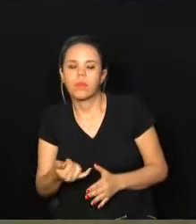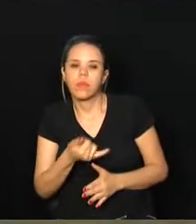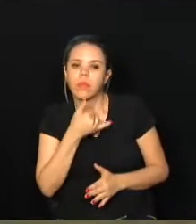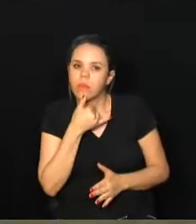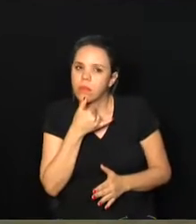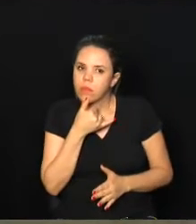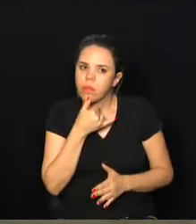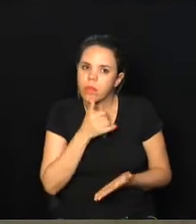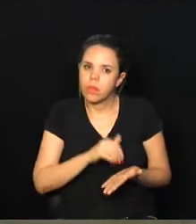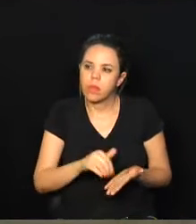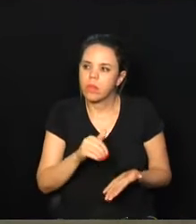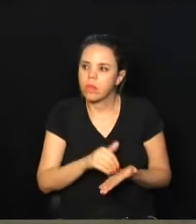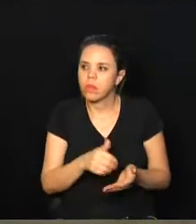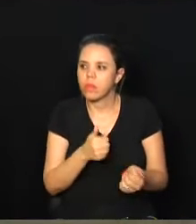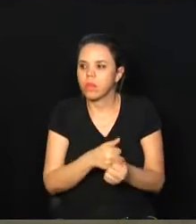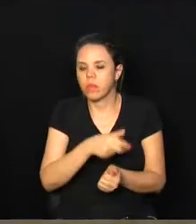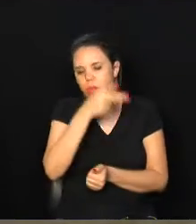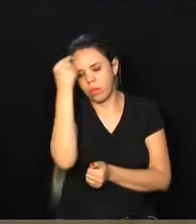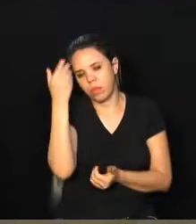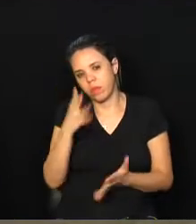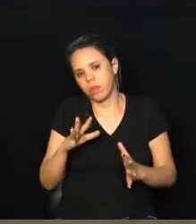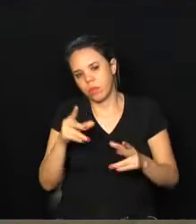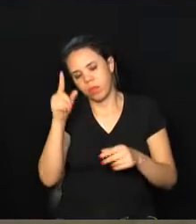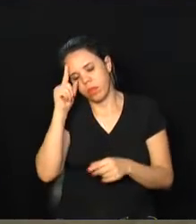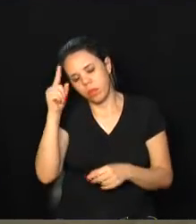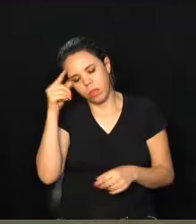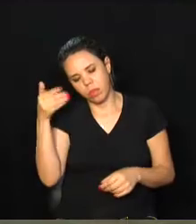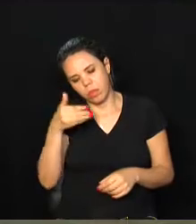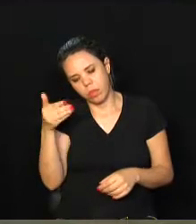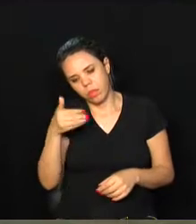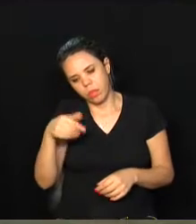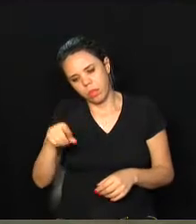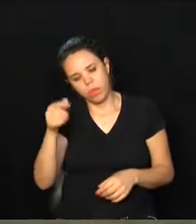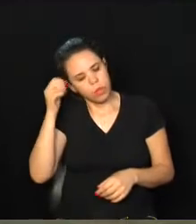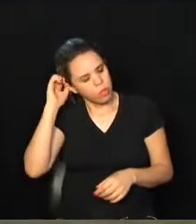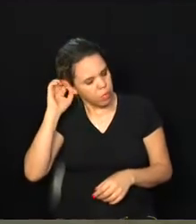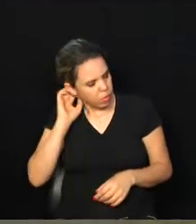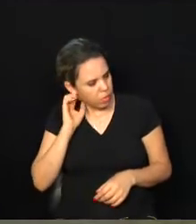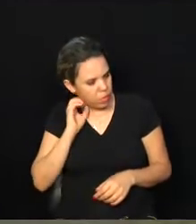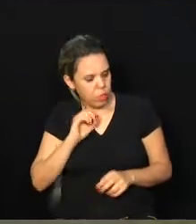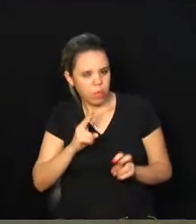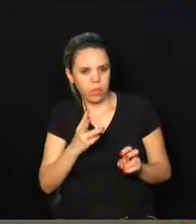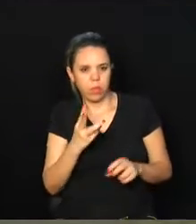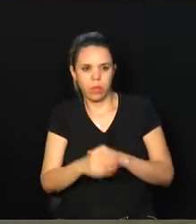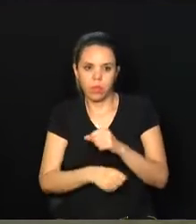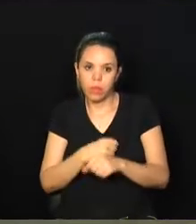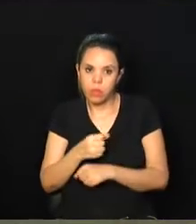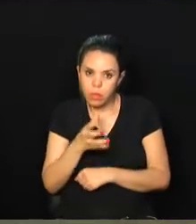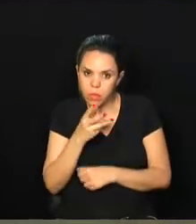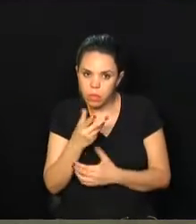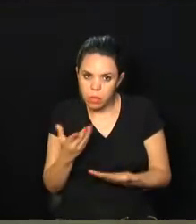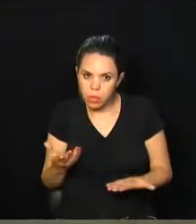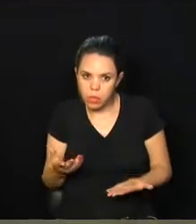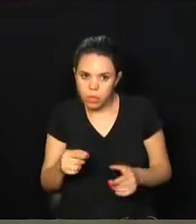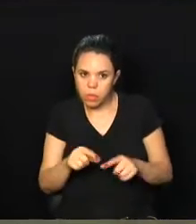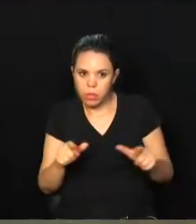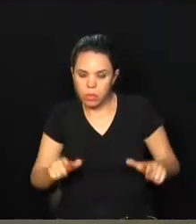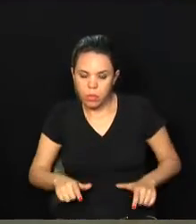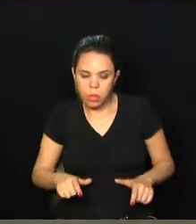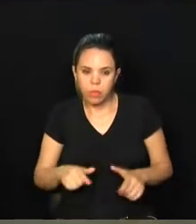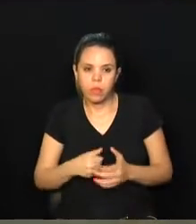meu escritório era do lado da prefeitura, então todo dia eu ia atrás desse assunto. Durou 3 anos, deram um terreno lá